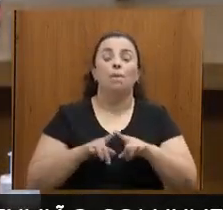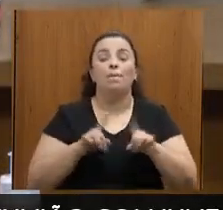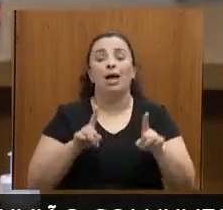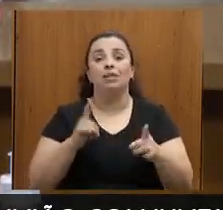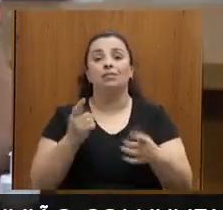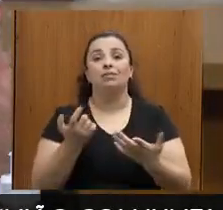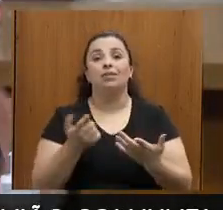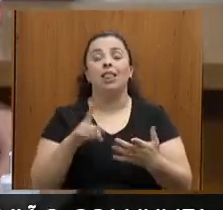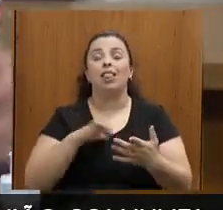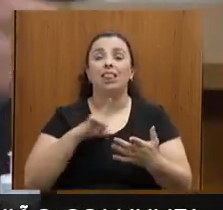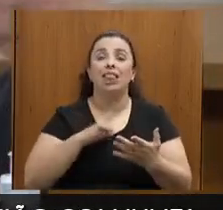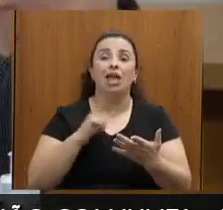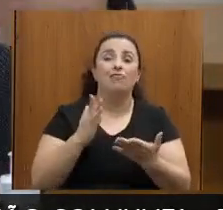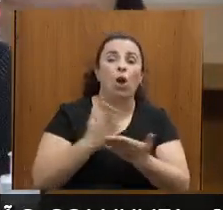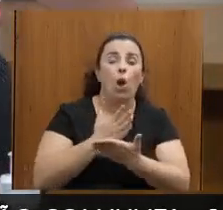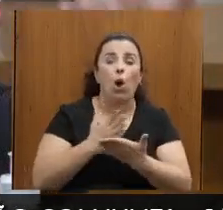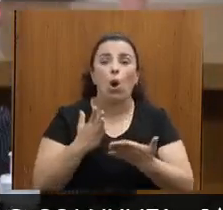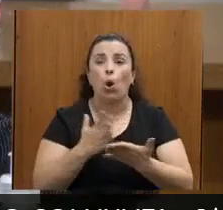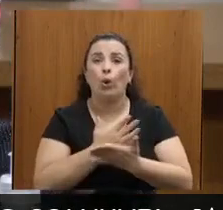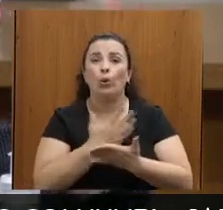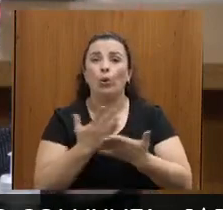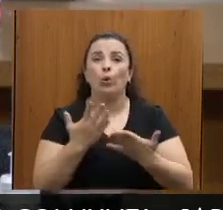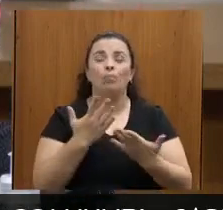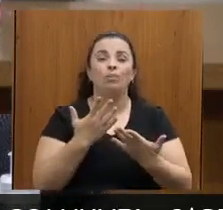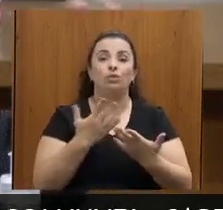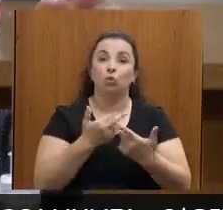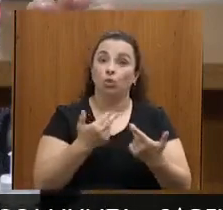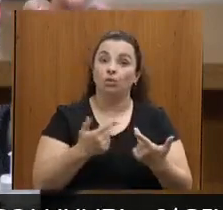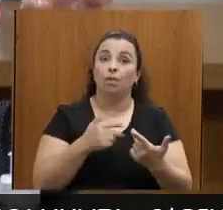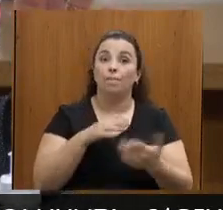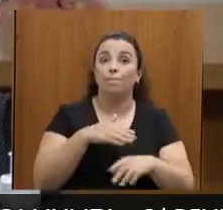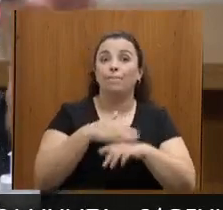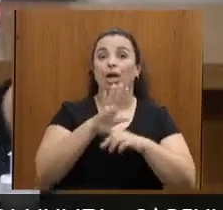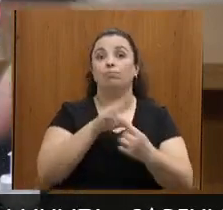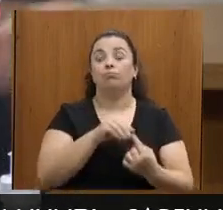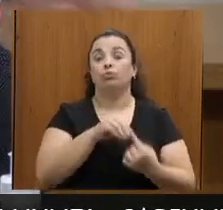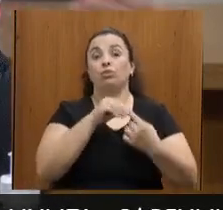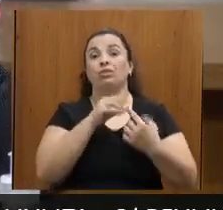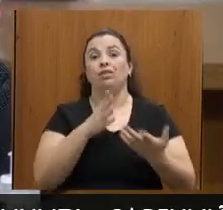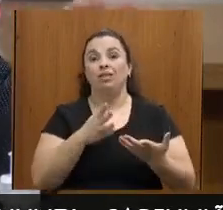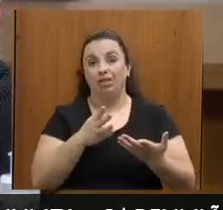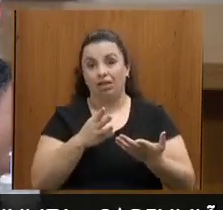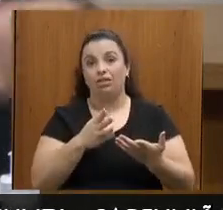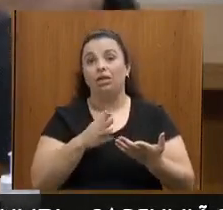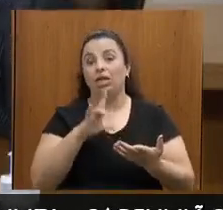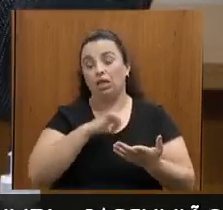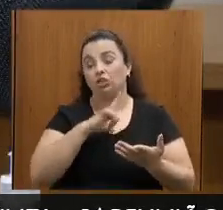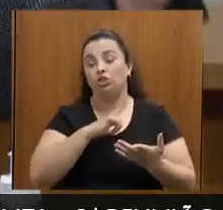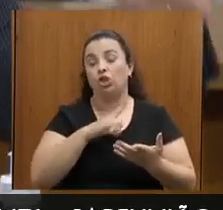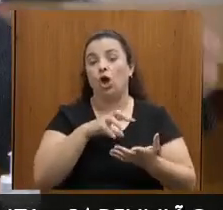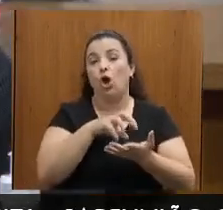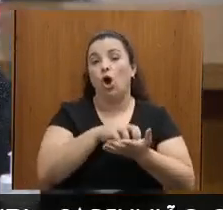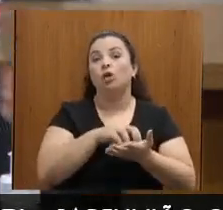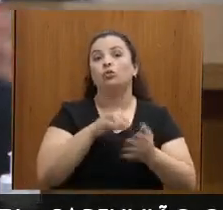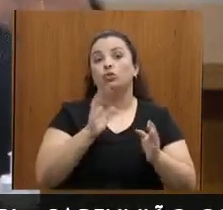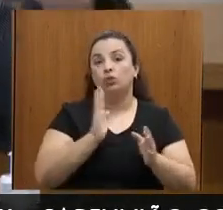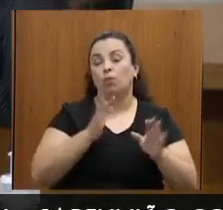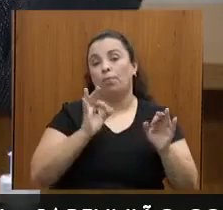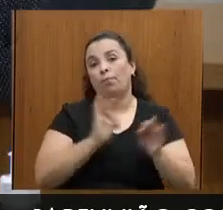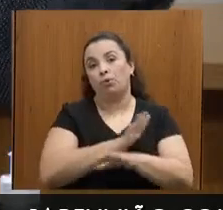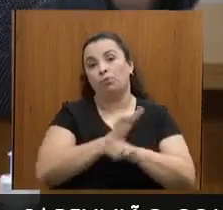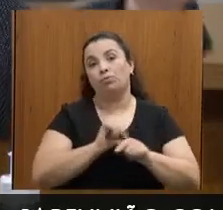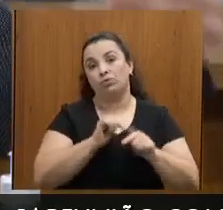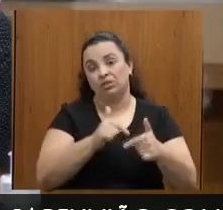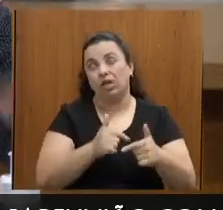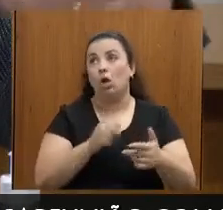pontos que foram priorizados, que os órgãos ainda não estavam preparados para executar, são sugestões trazidas pela